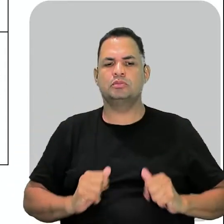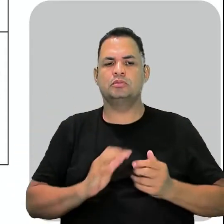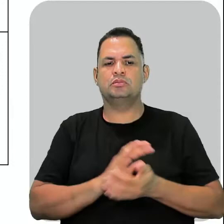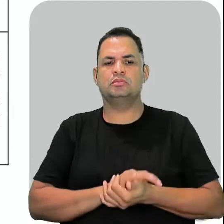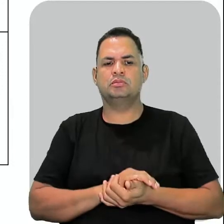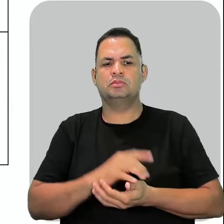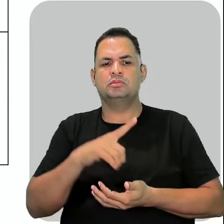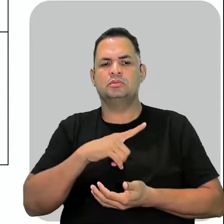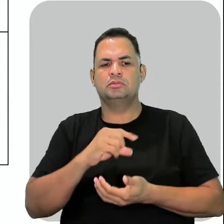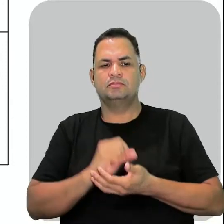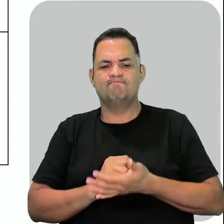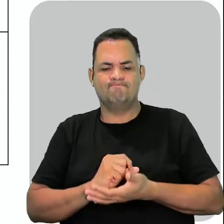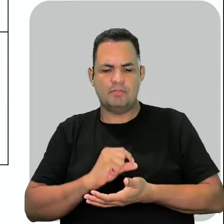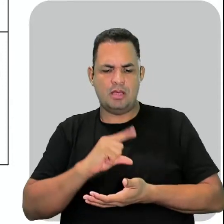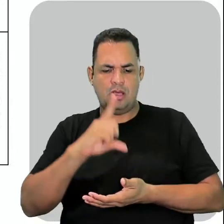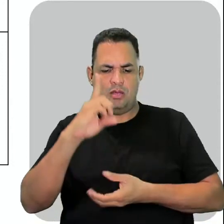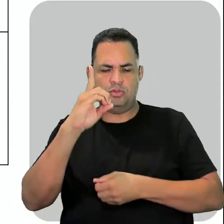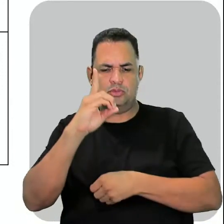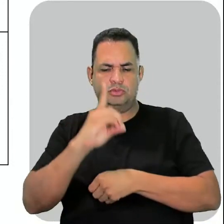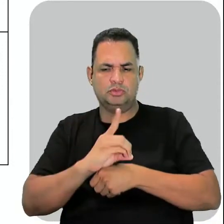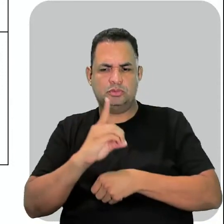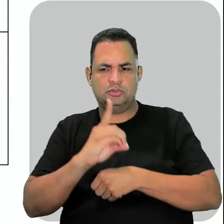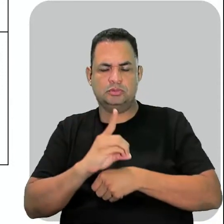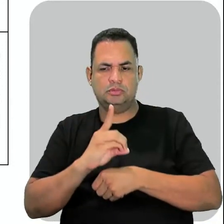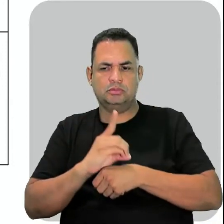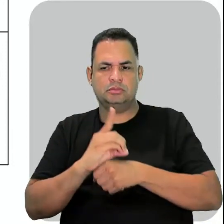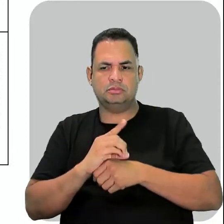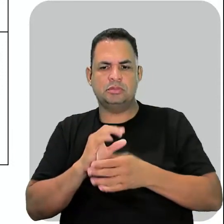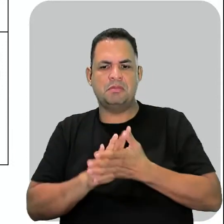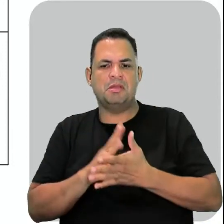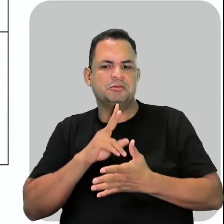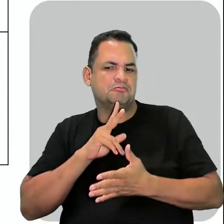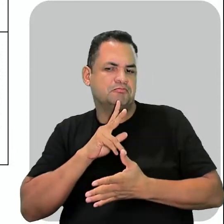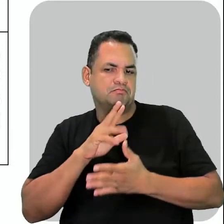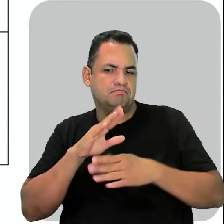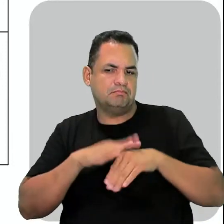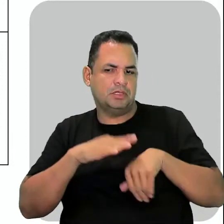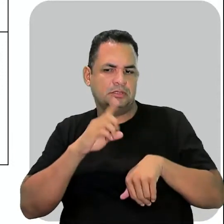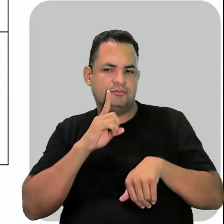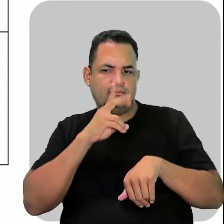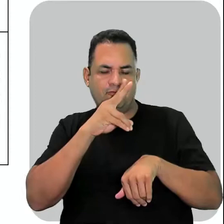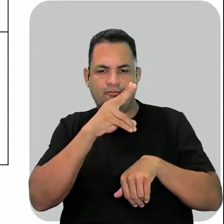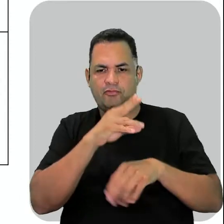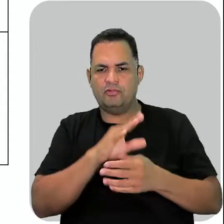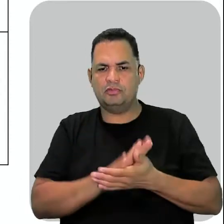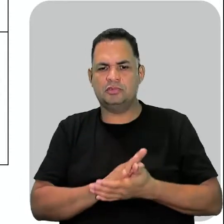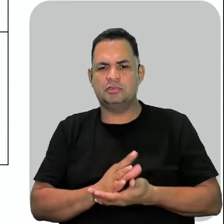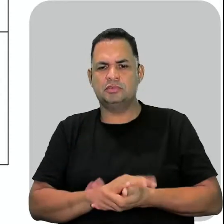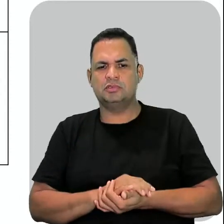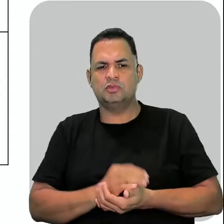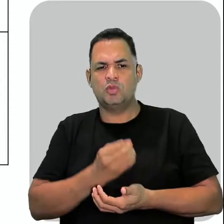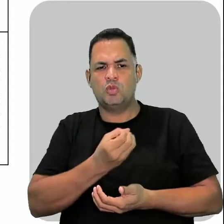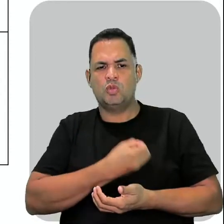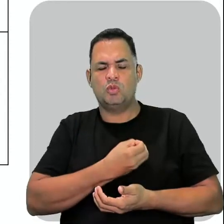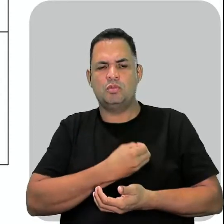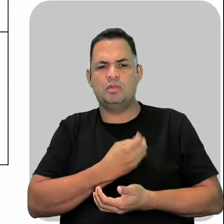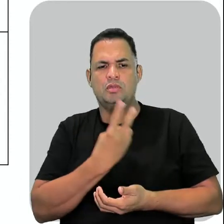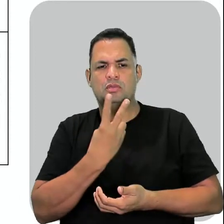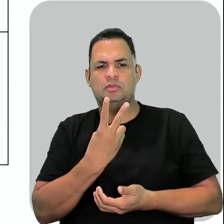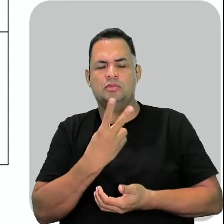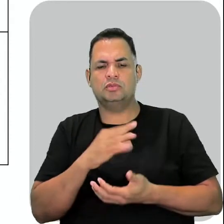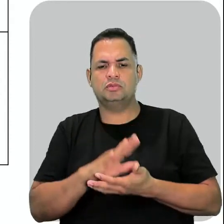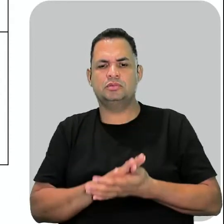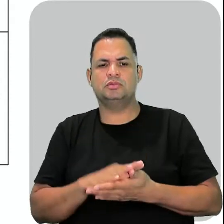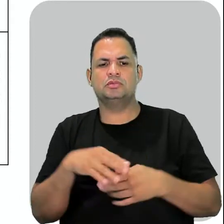como ele tem alta densidade, ele é um pouco mais resistente. O número dele de reciclagem é o número 2.